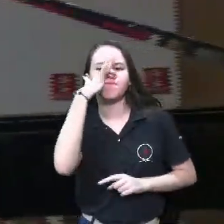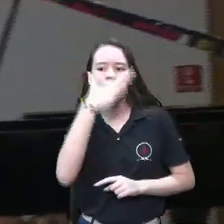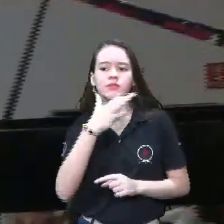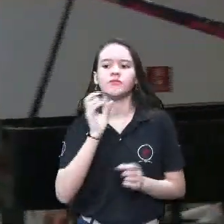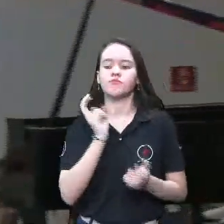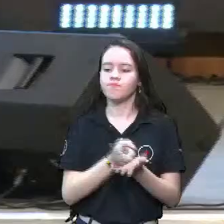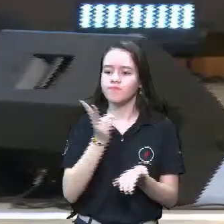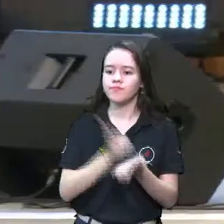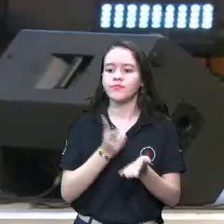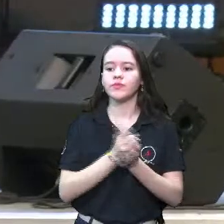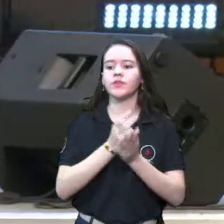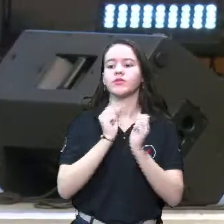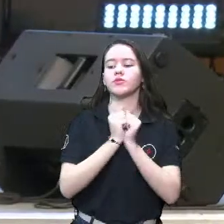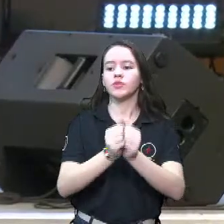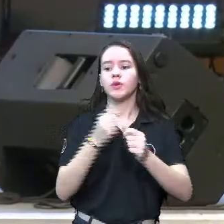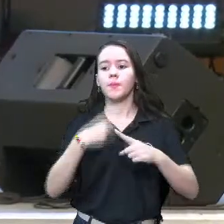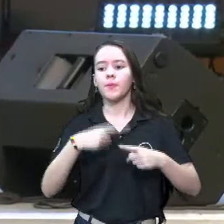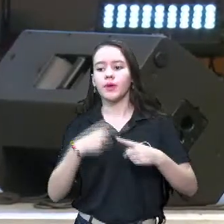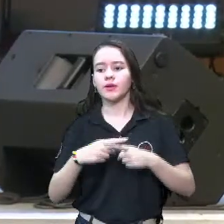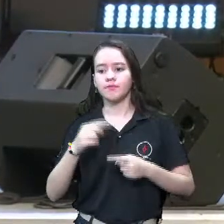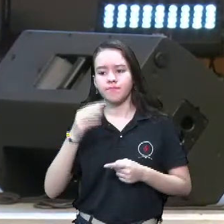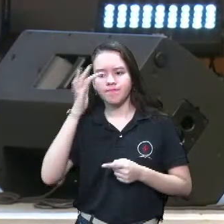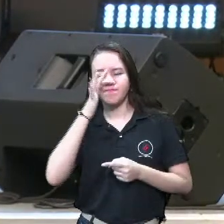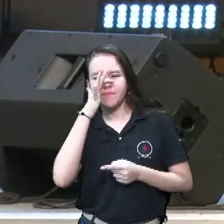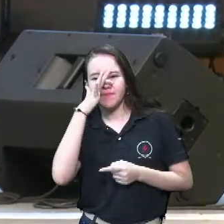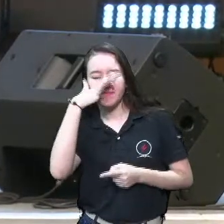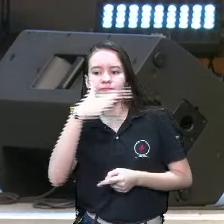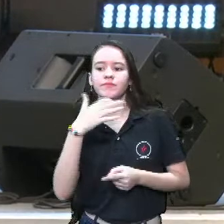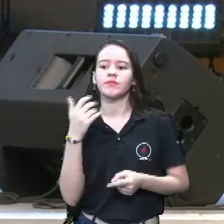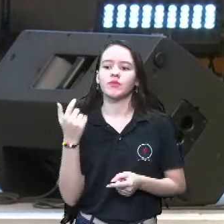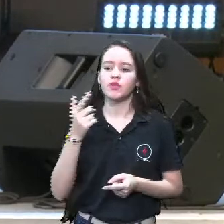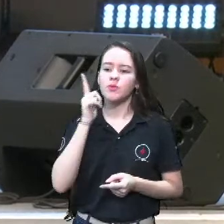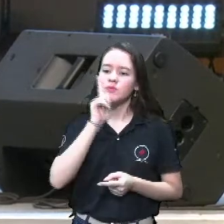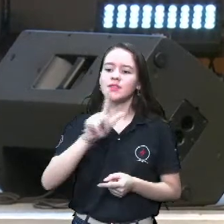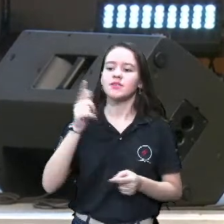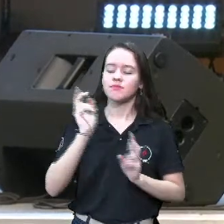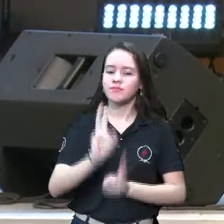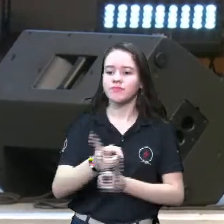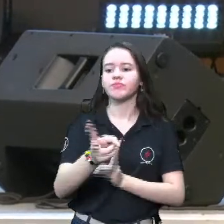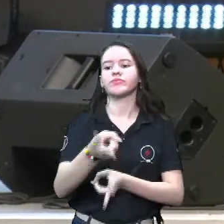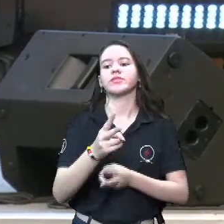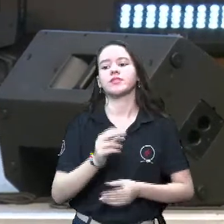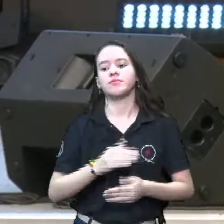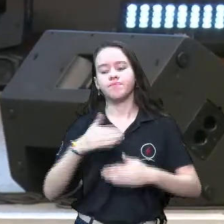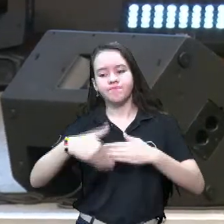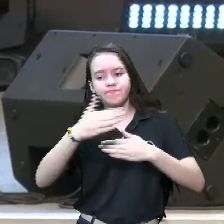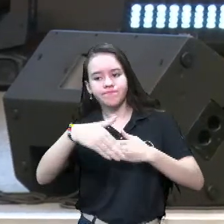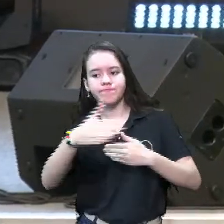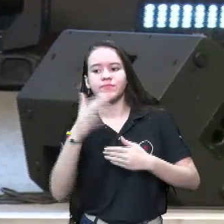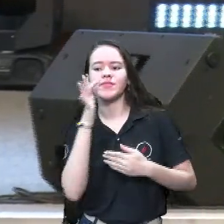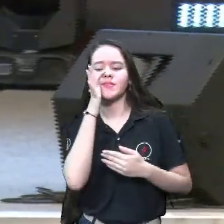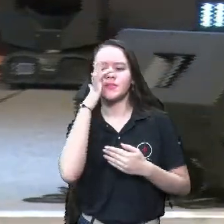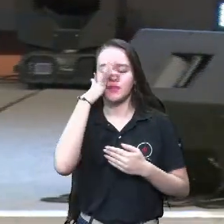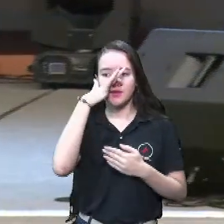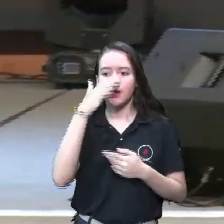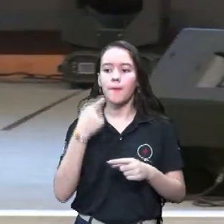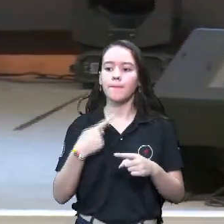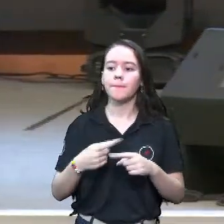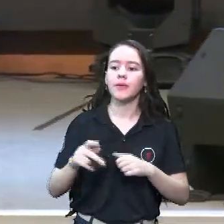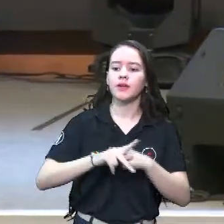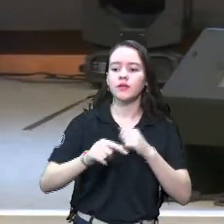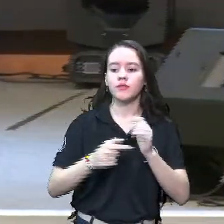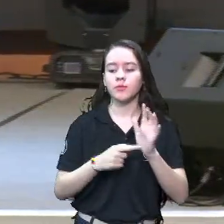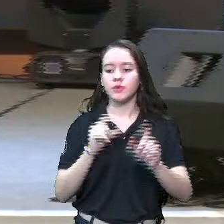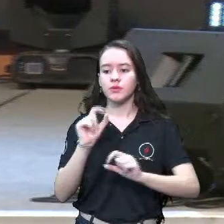ele. Porque os insistentes, eles conseguem avançar à medida que eles insistem. Pedro está dizendo: eu ainda não